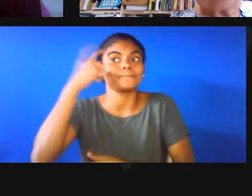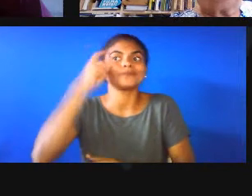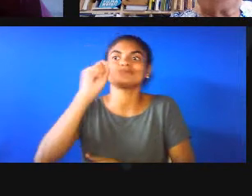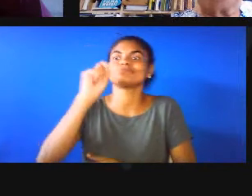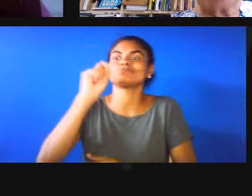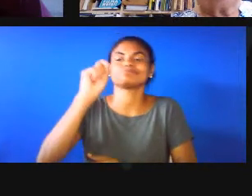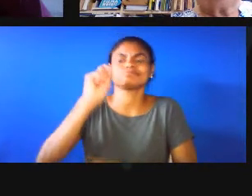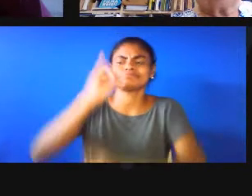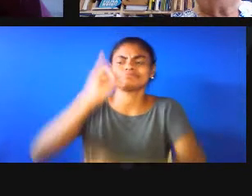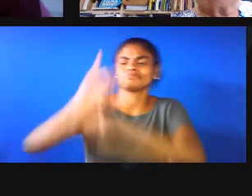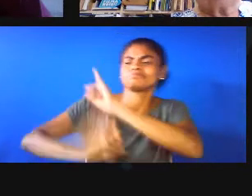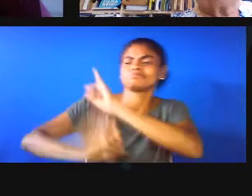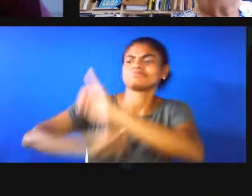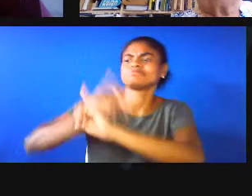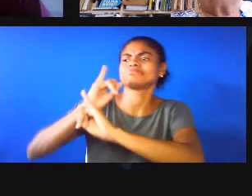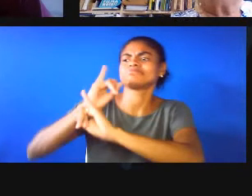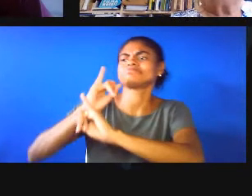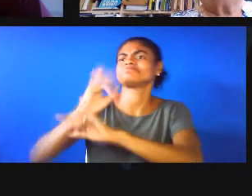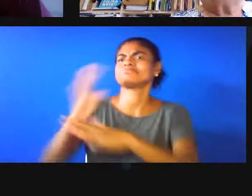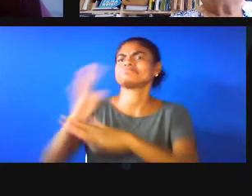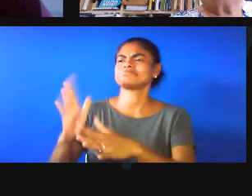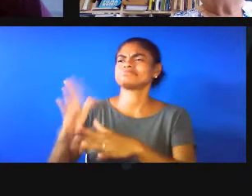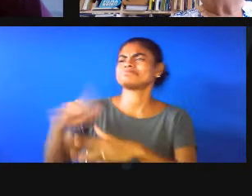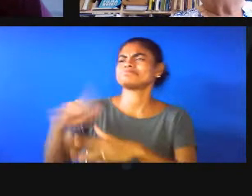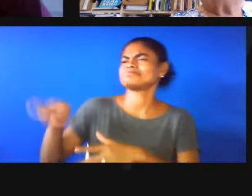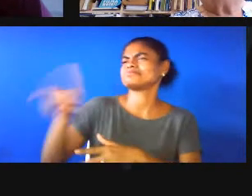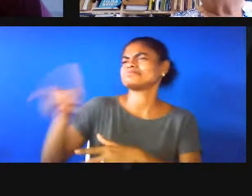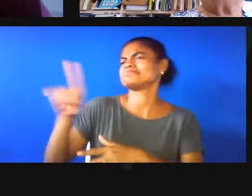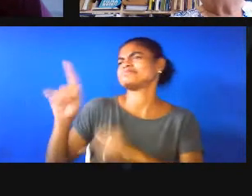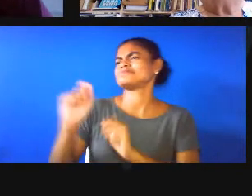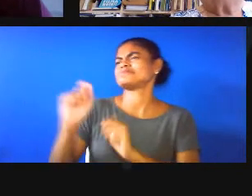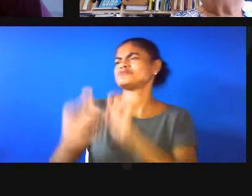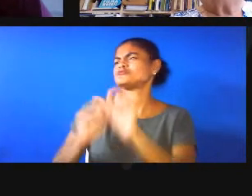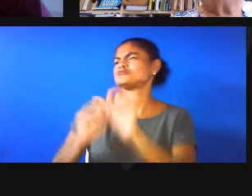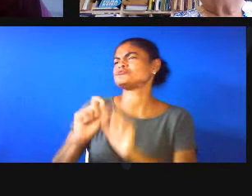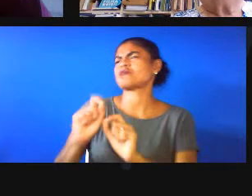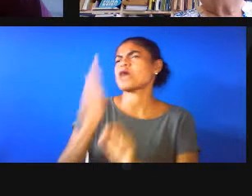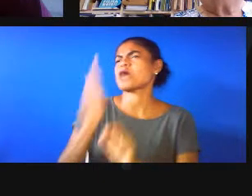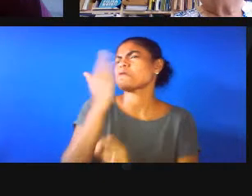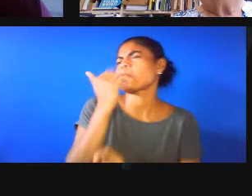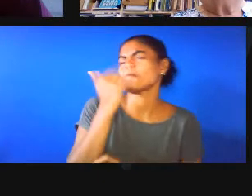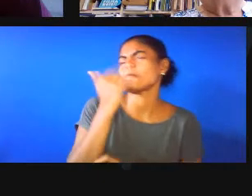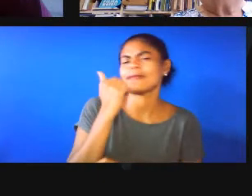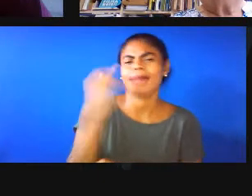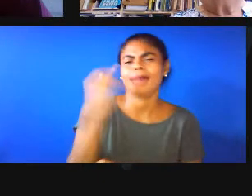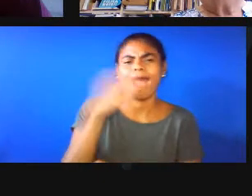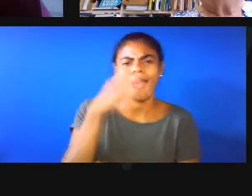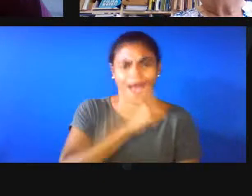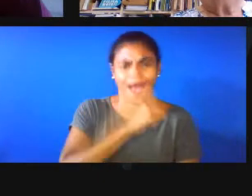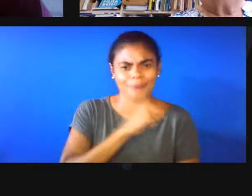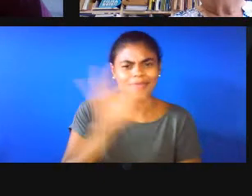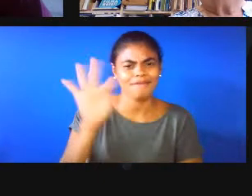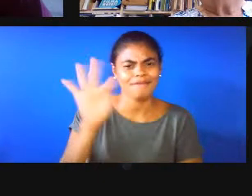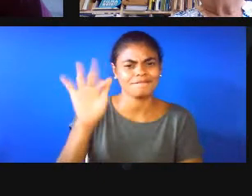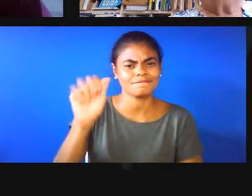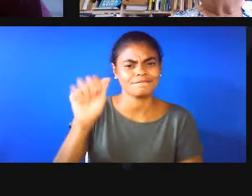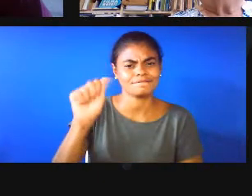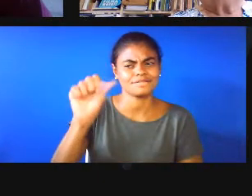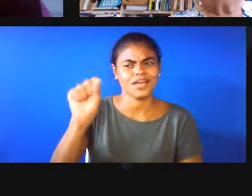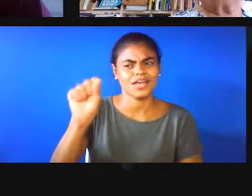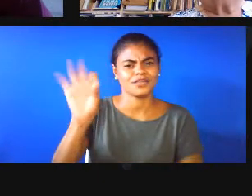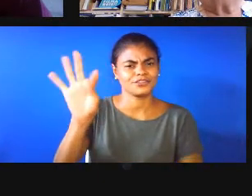para pensar, assim... para eles, porque hoje tudo é fast food, né? Porque é um entendimento, né? Imagina falar